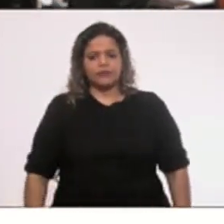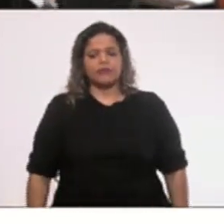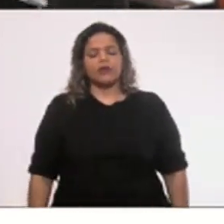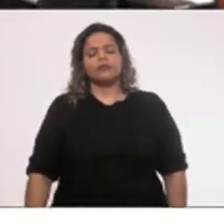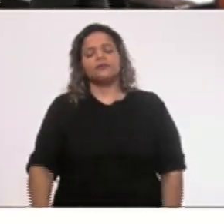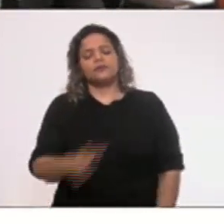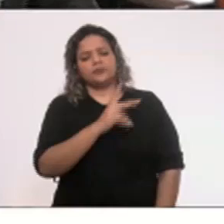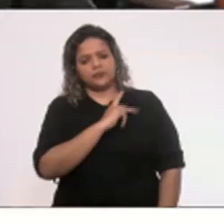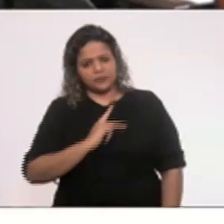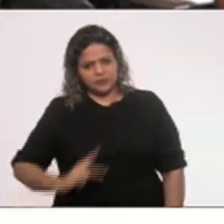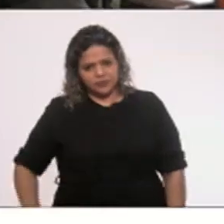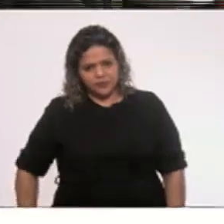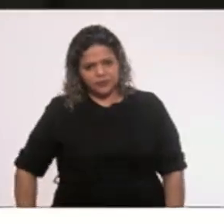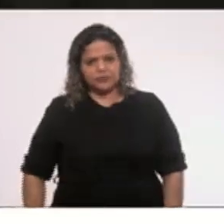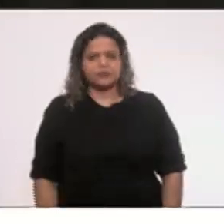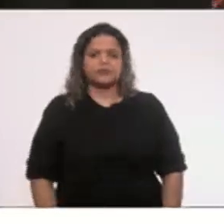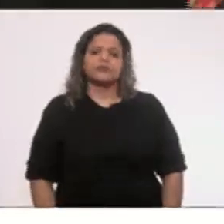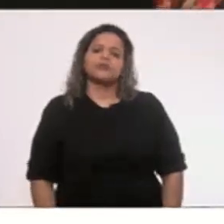Senhor presidente.